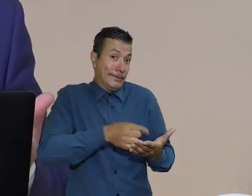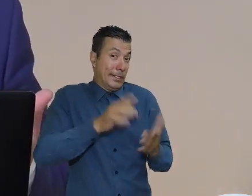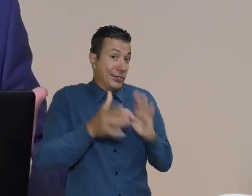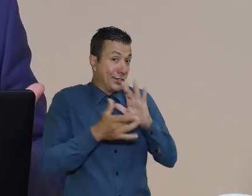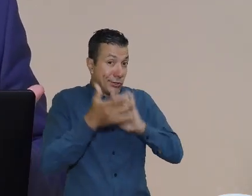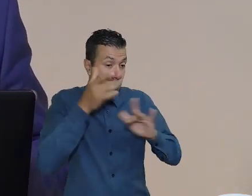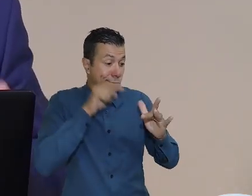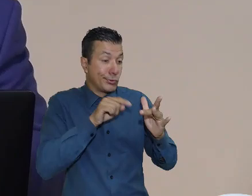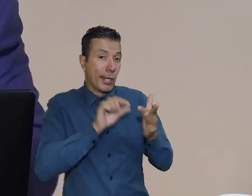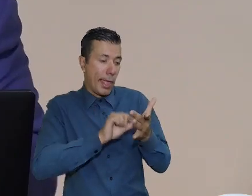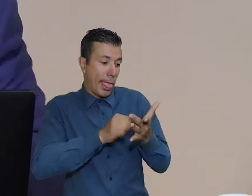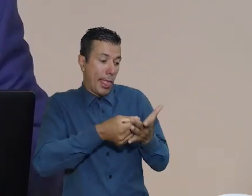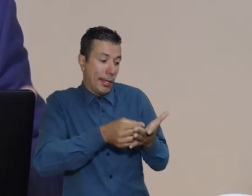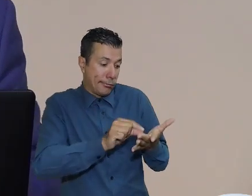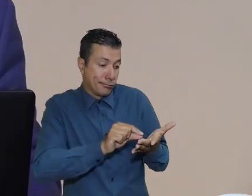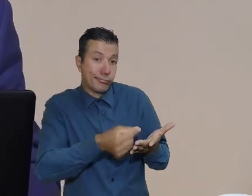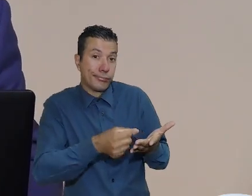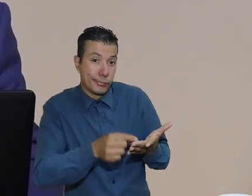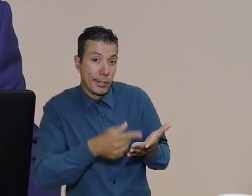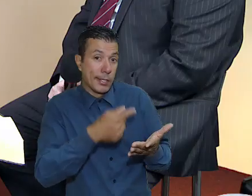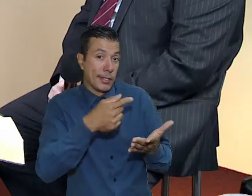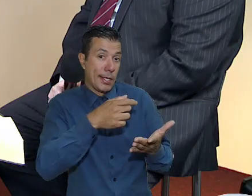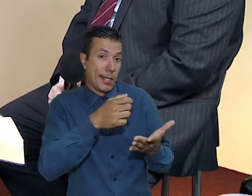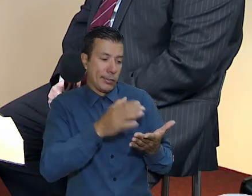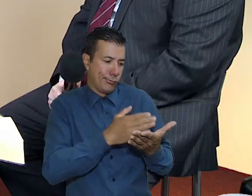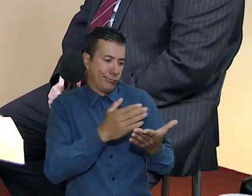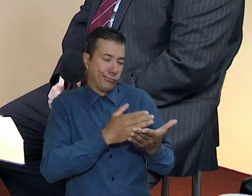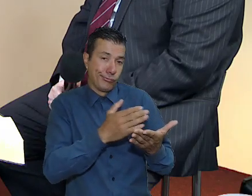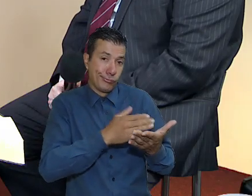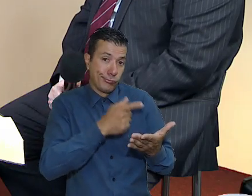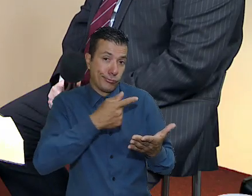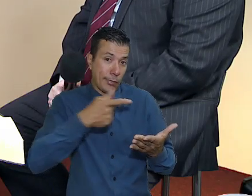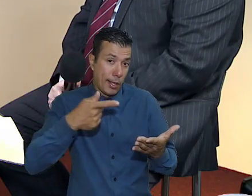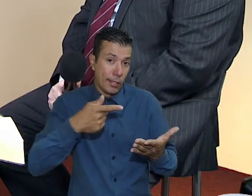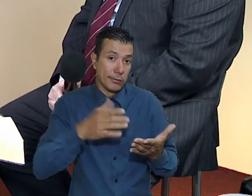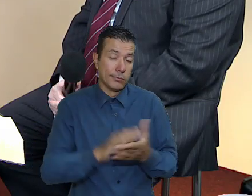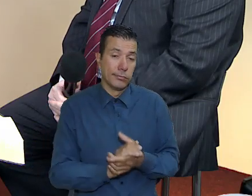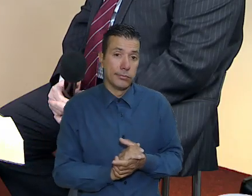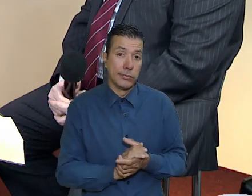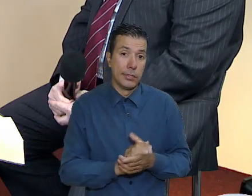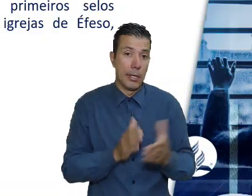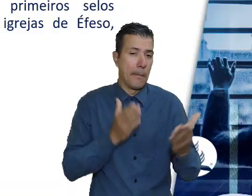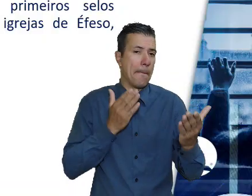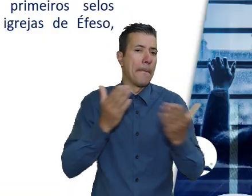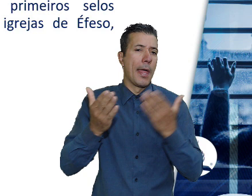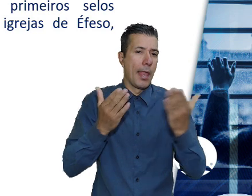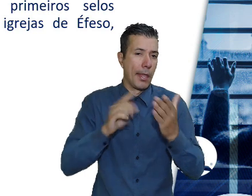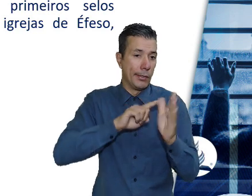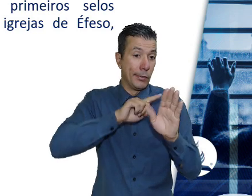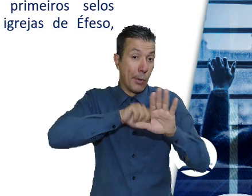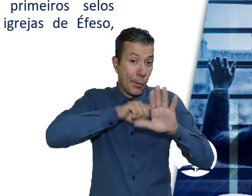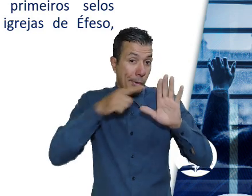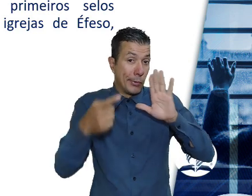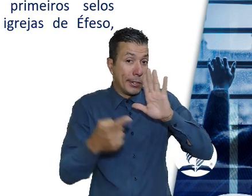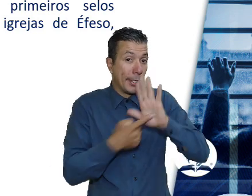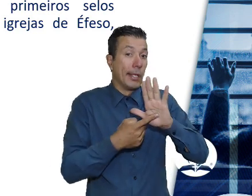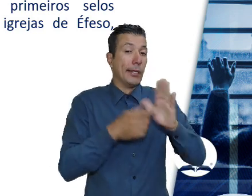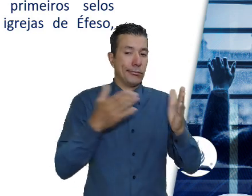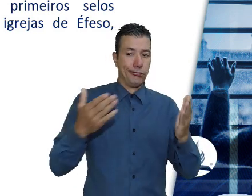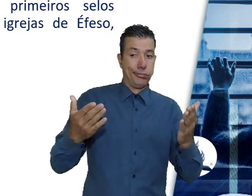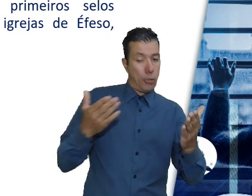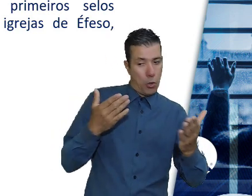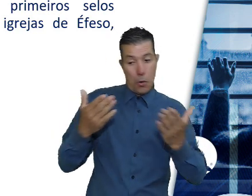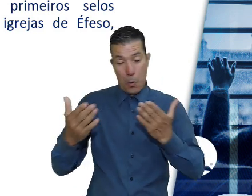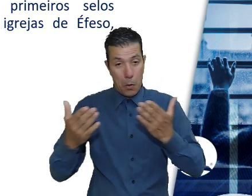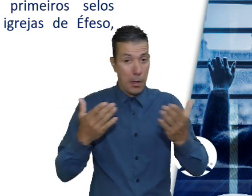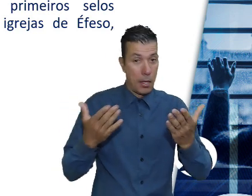abrir esse livro com os sete selos, e na abertura de cada selo existe um paralelismo com eventos já descritos nas